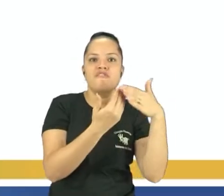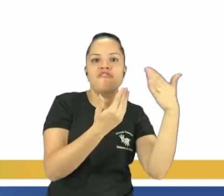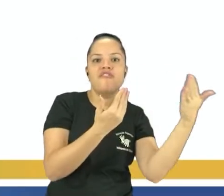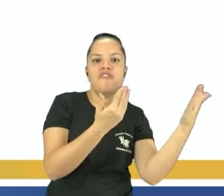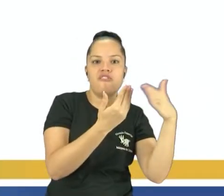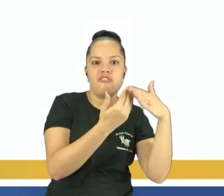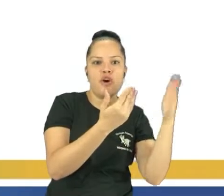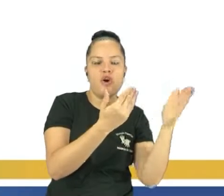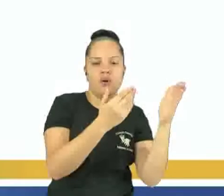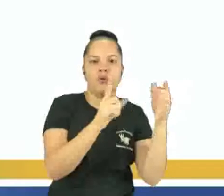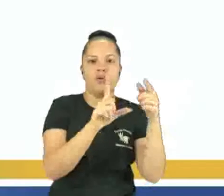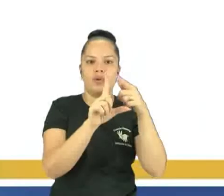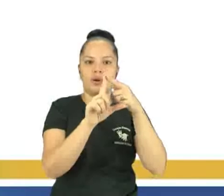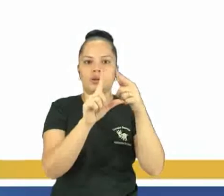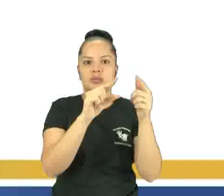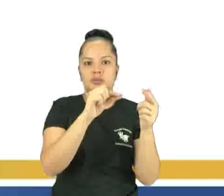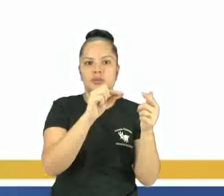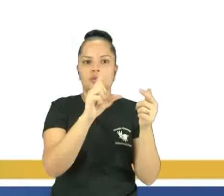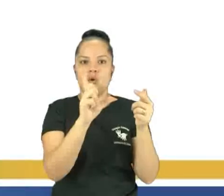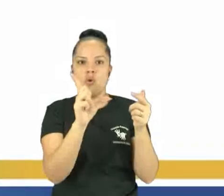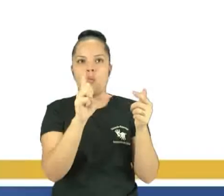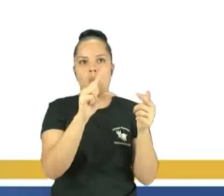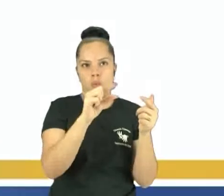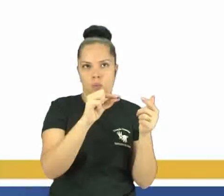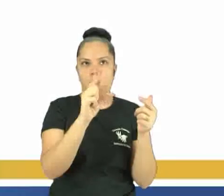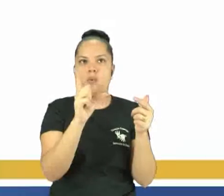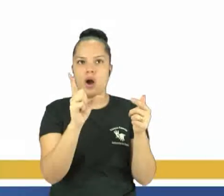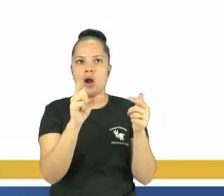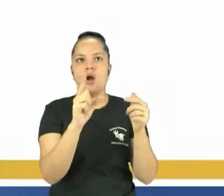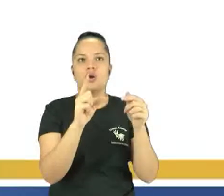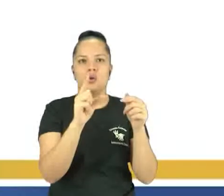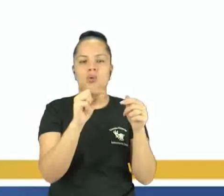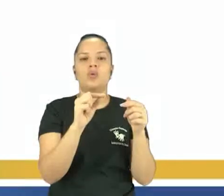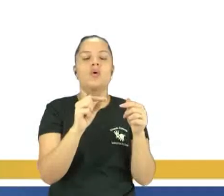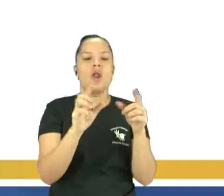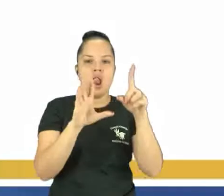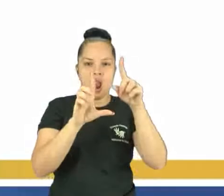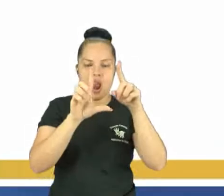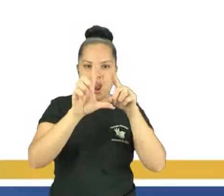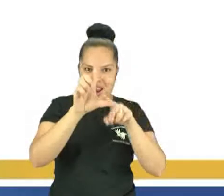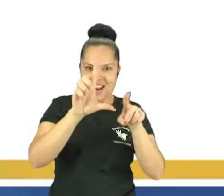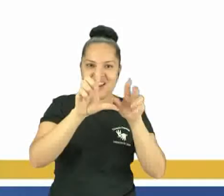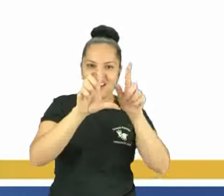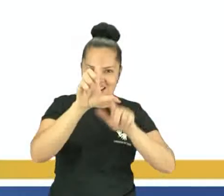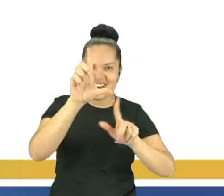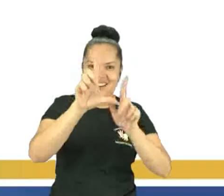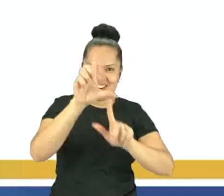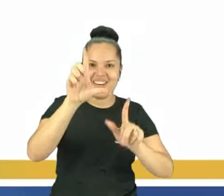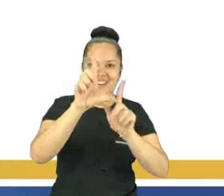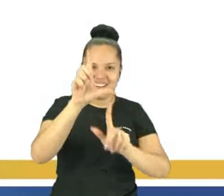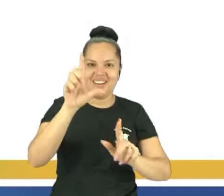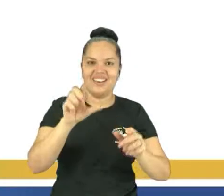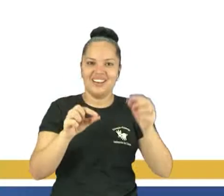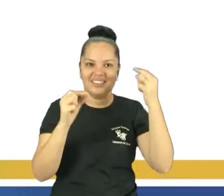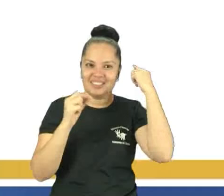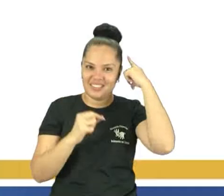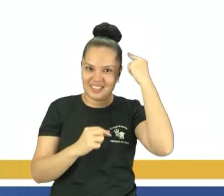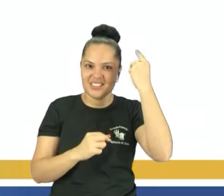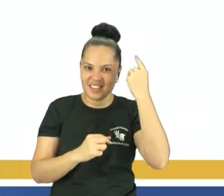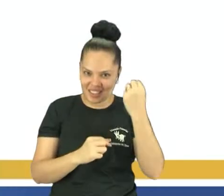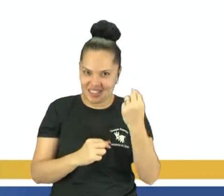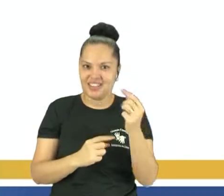vendo aí? Nós temos, né, os ângulos assinalados com as letrinhas gregas aí, né, que aparecem aí fora, que são os